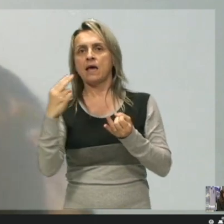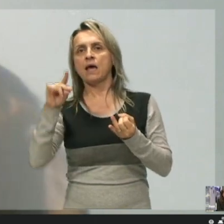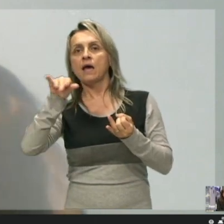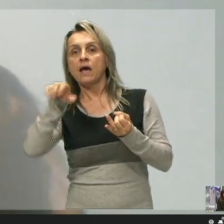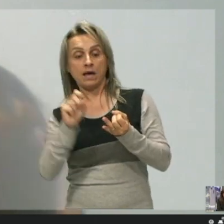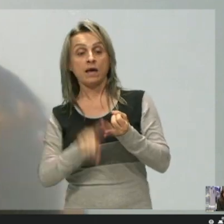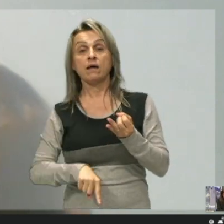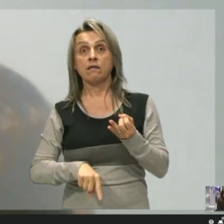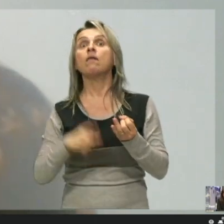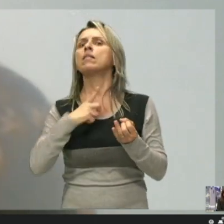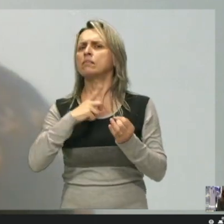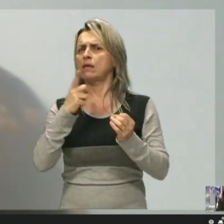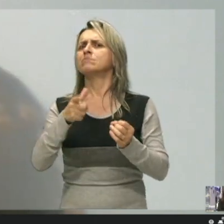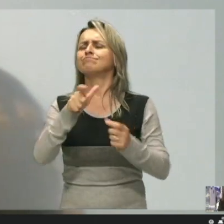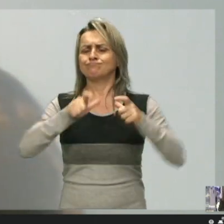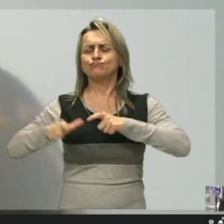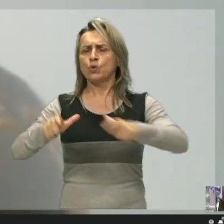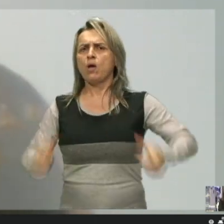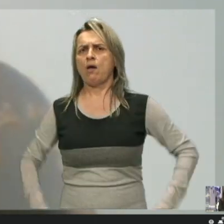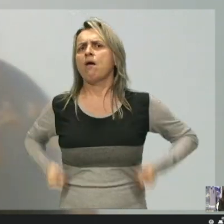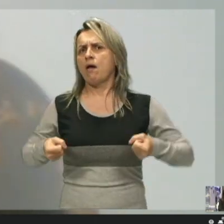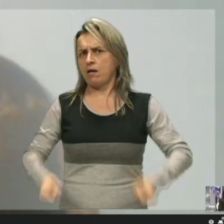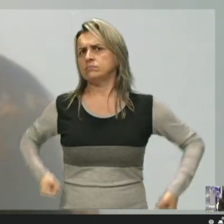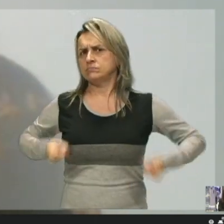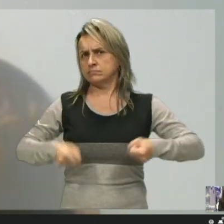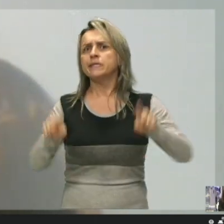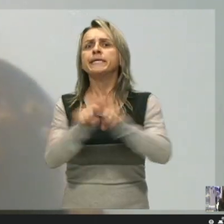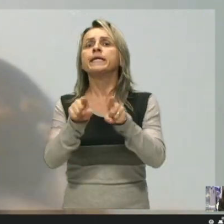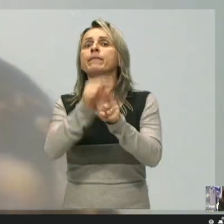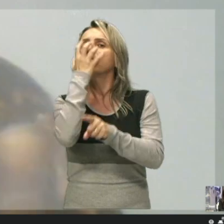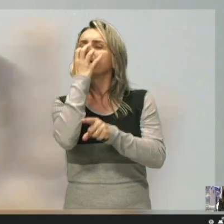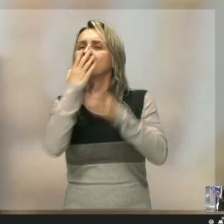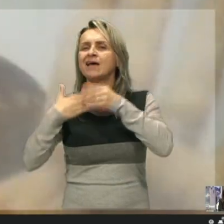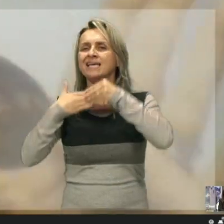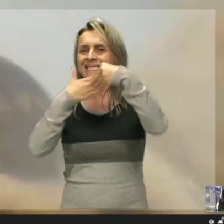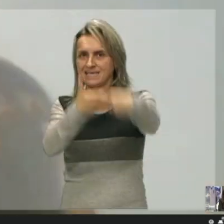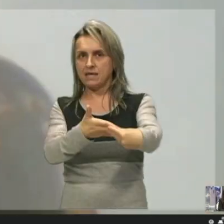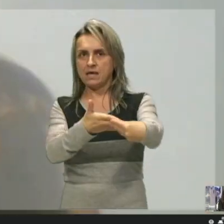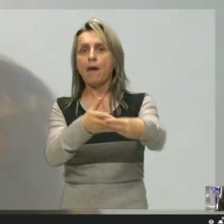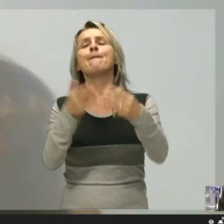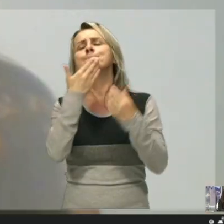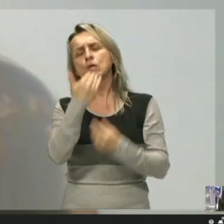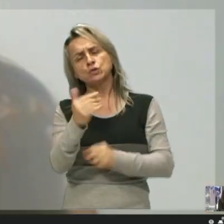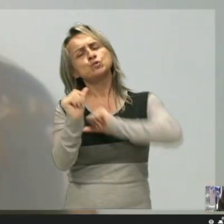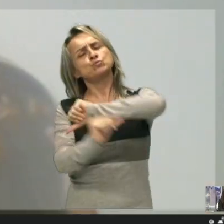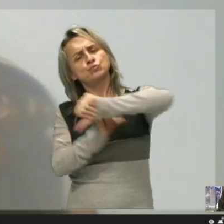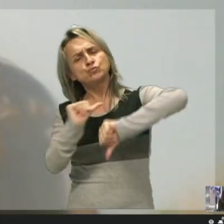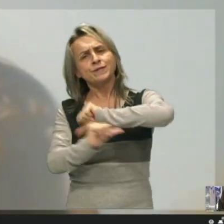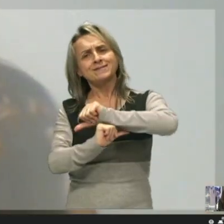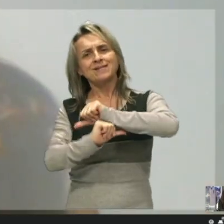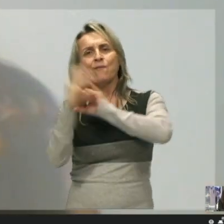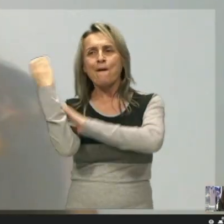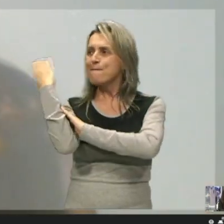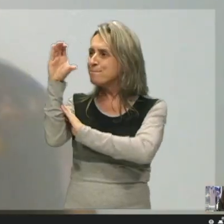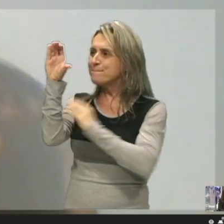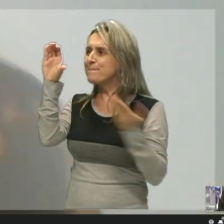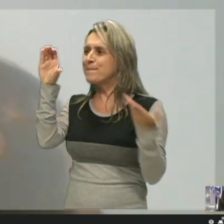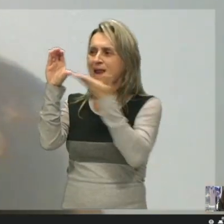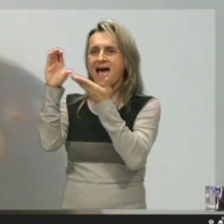esses espaços que não eram acessíveis, a gente pediu alteração. Nós pedimos alteração naquelas placas que tem em frente à praia,